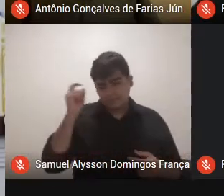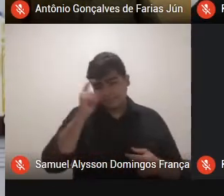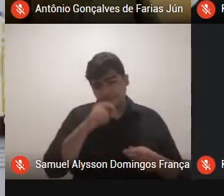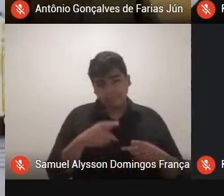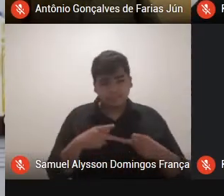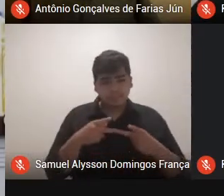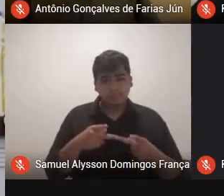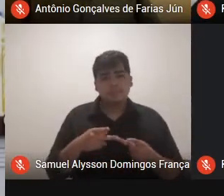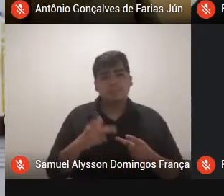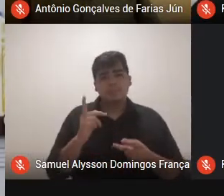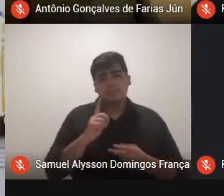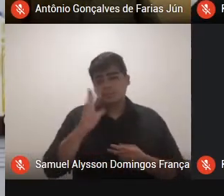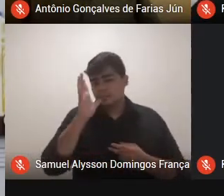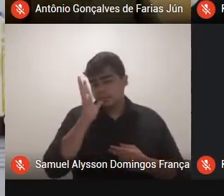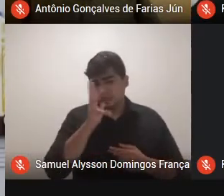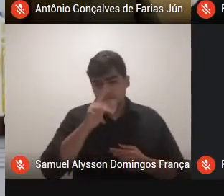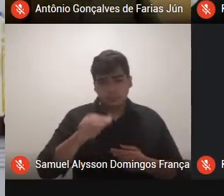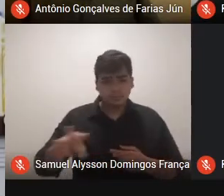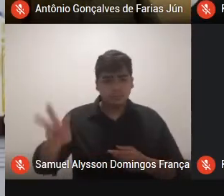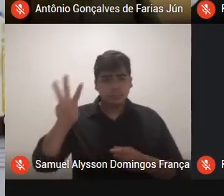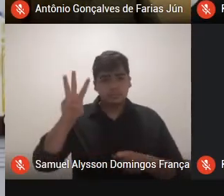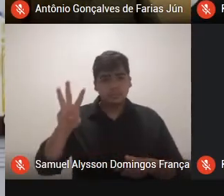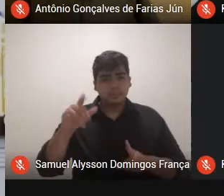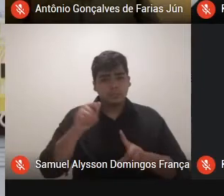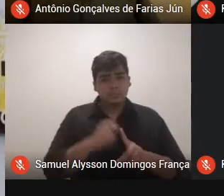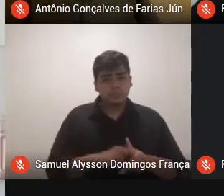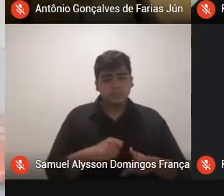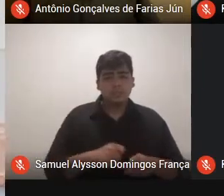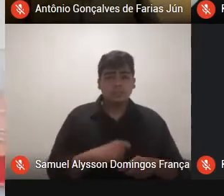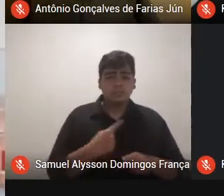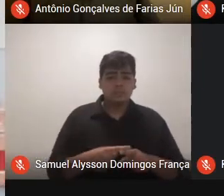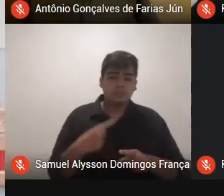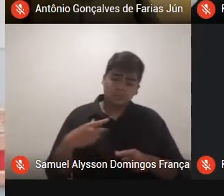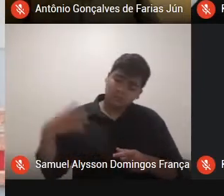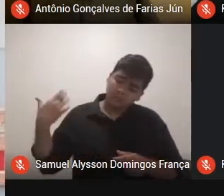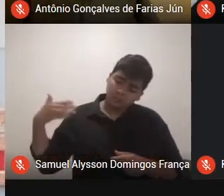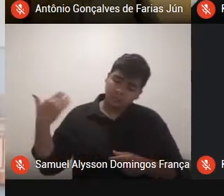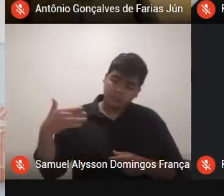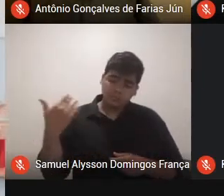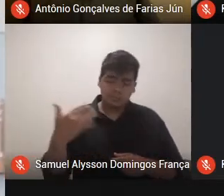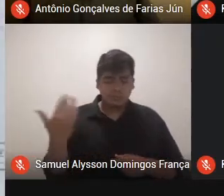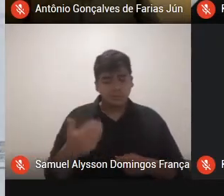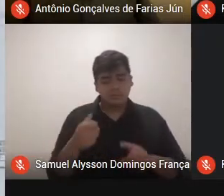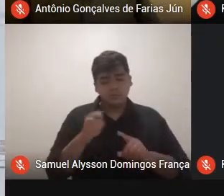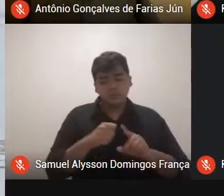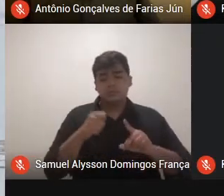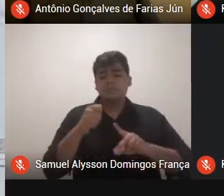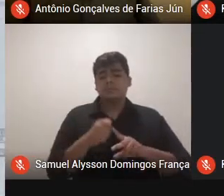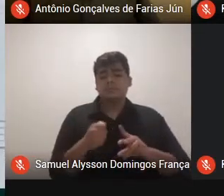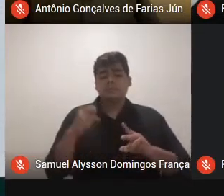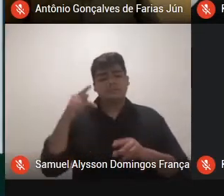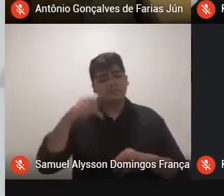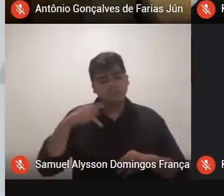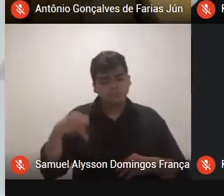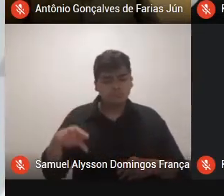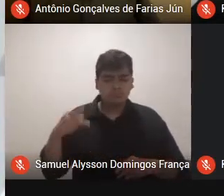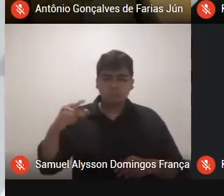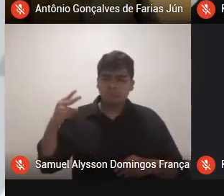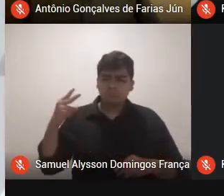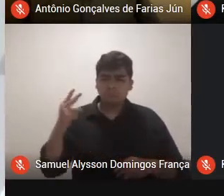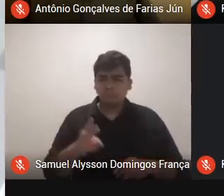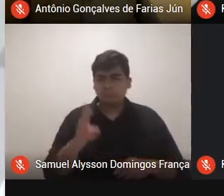durou 3 meses, porque durante esse projeto, os professores, né,